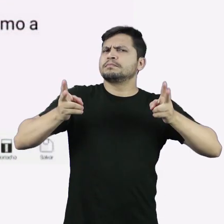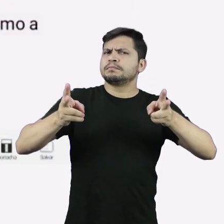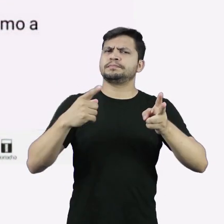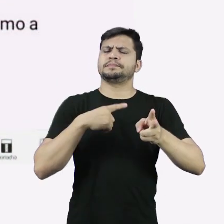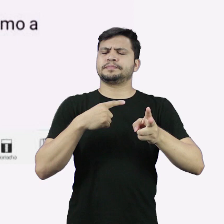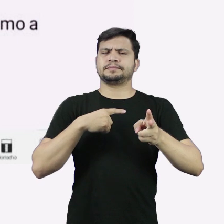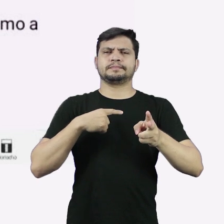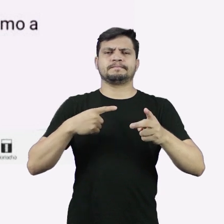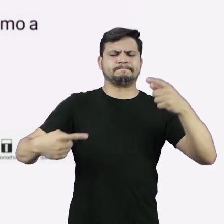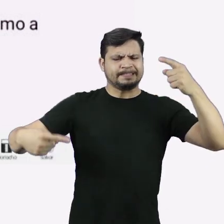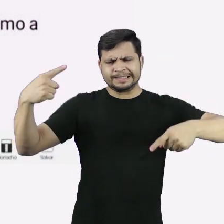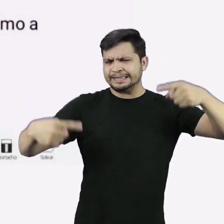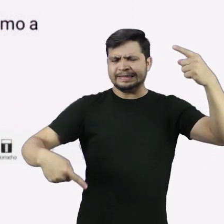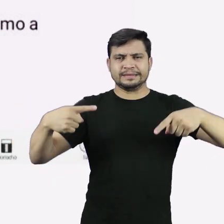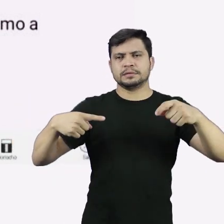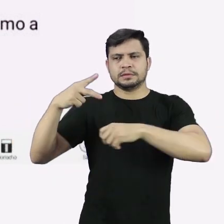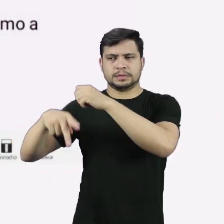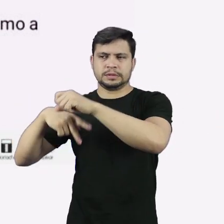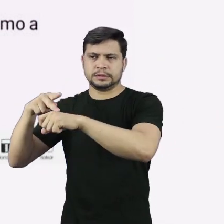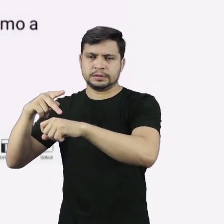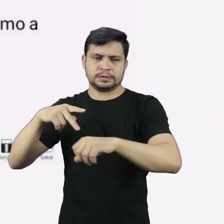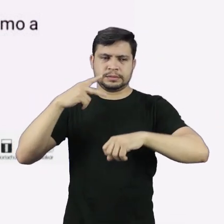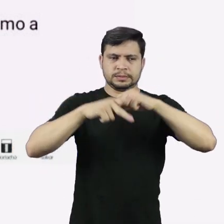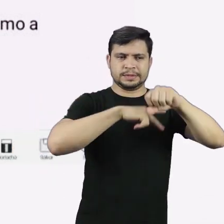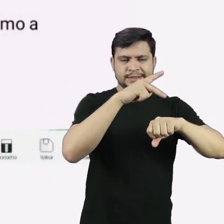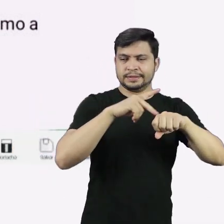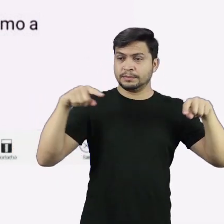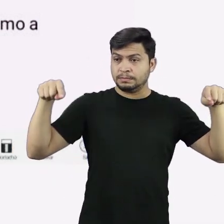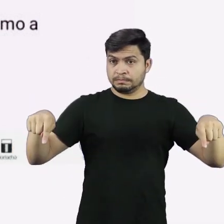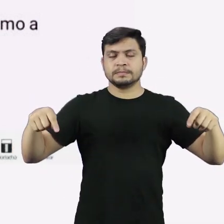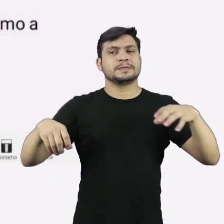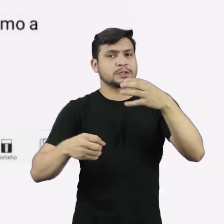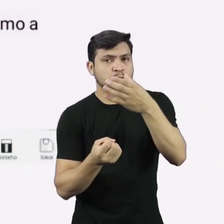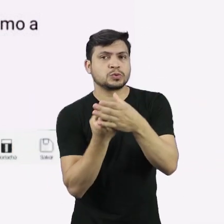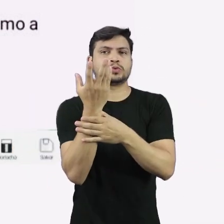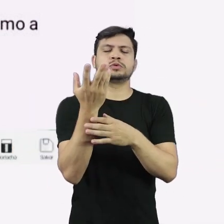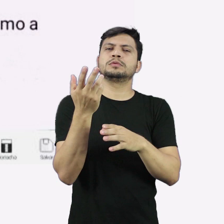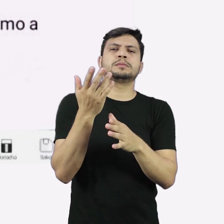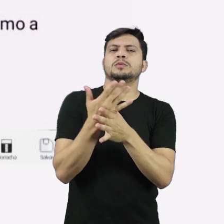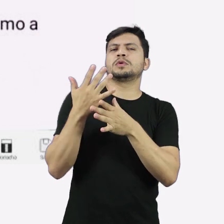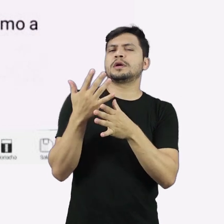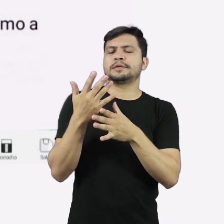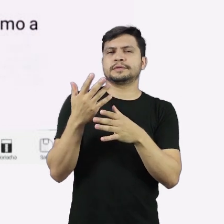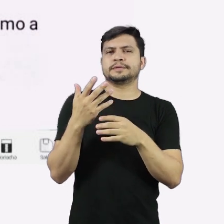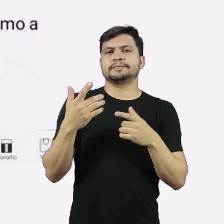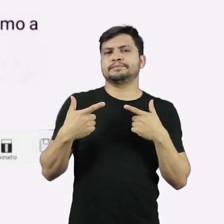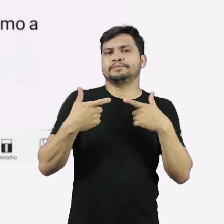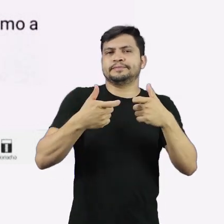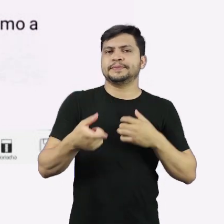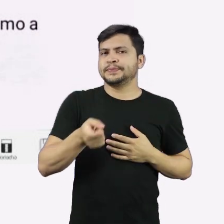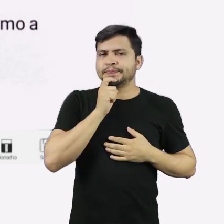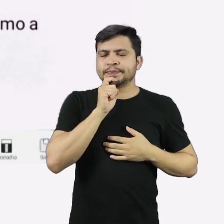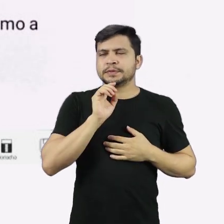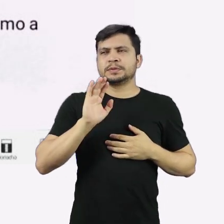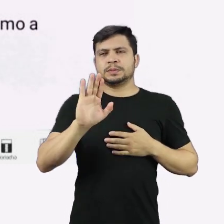duas superpotências que emergiram da Segunda Guerra Mundial. Item bonito, item perfeito, por desencargo de